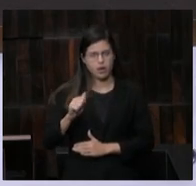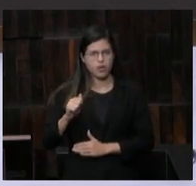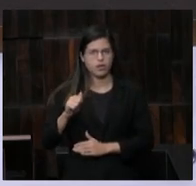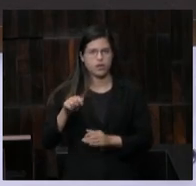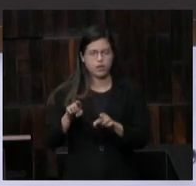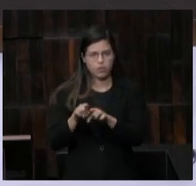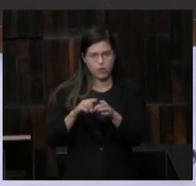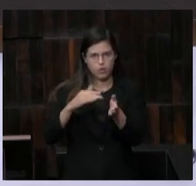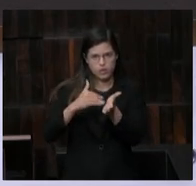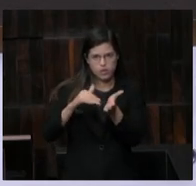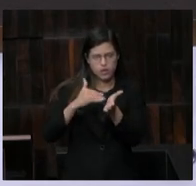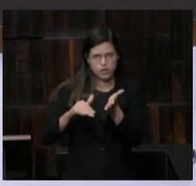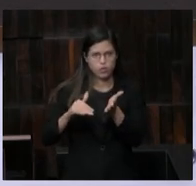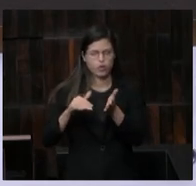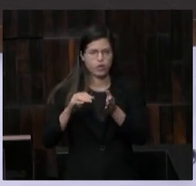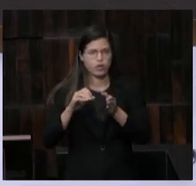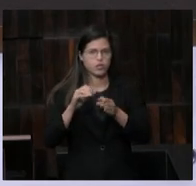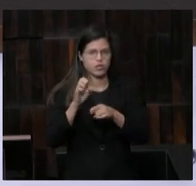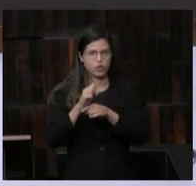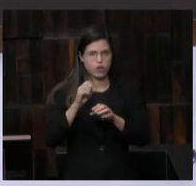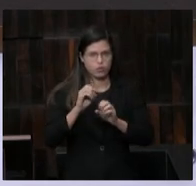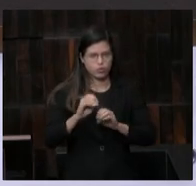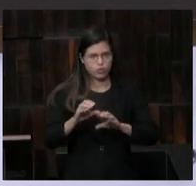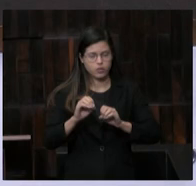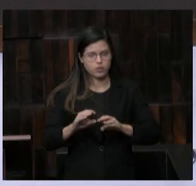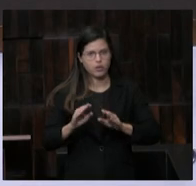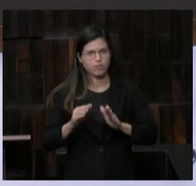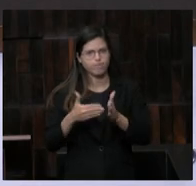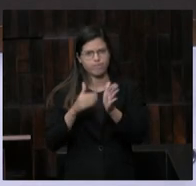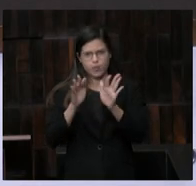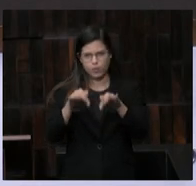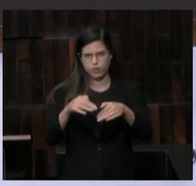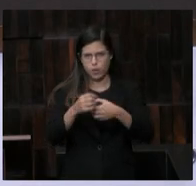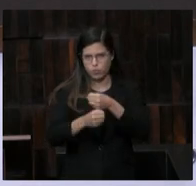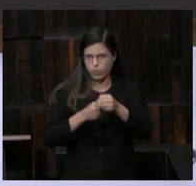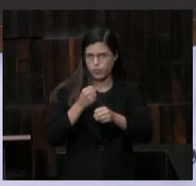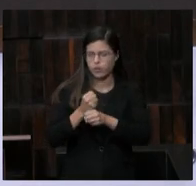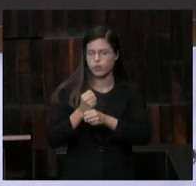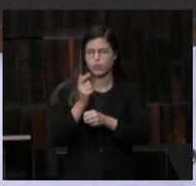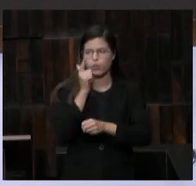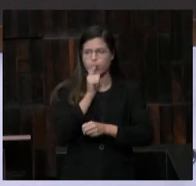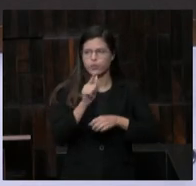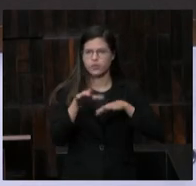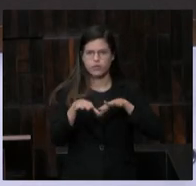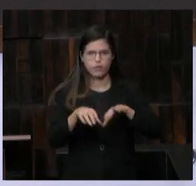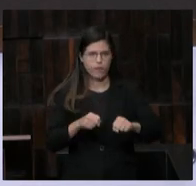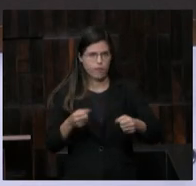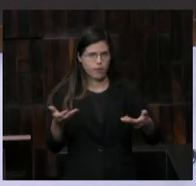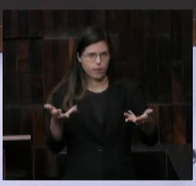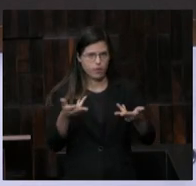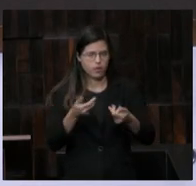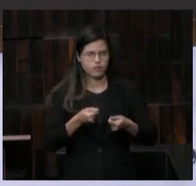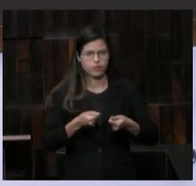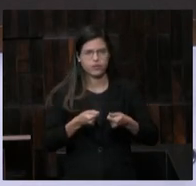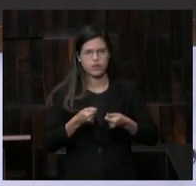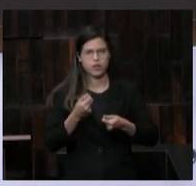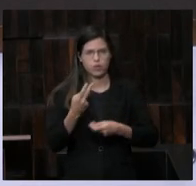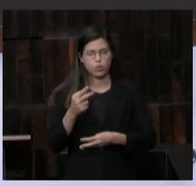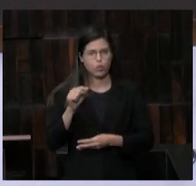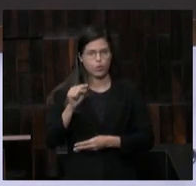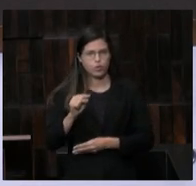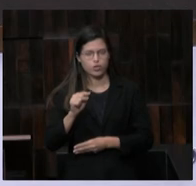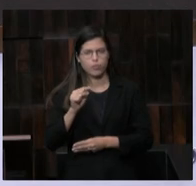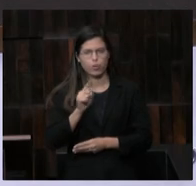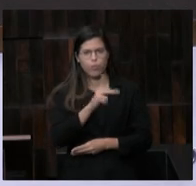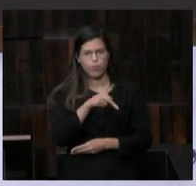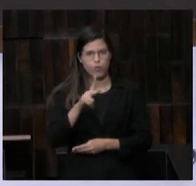Municipal de Educação, para até o final desse ano a gente formar e qualificar 2 mil